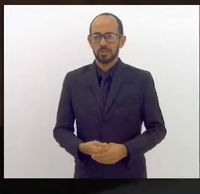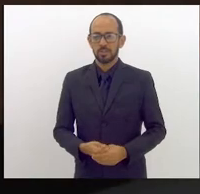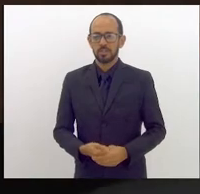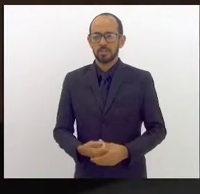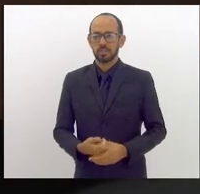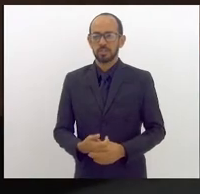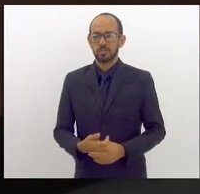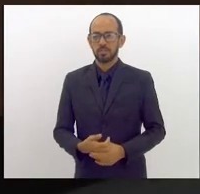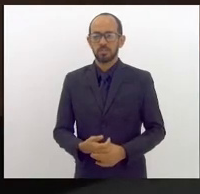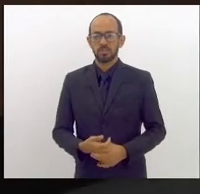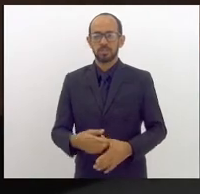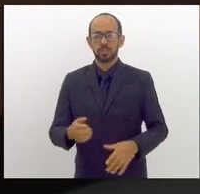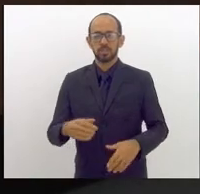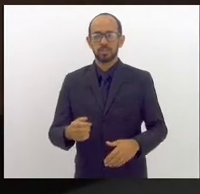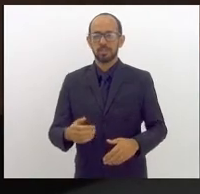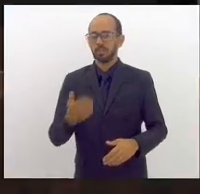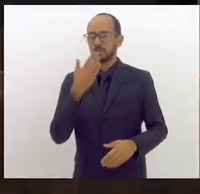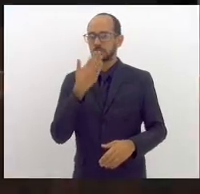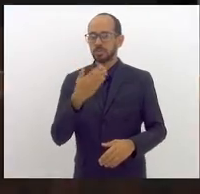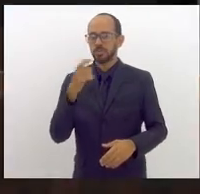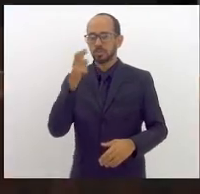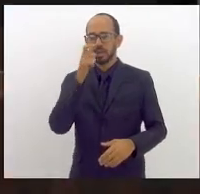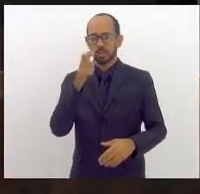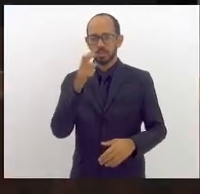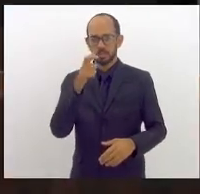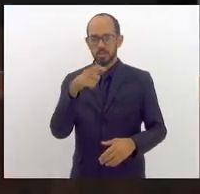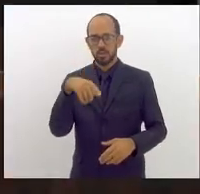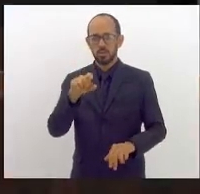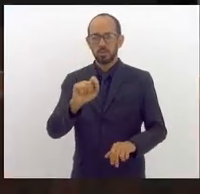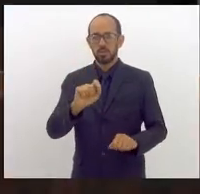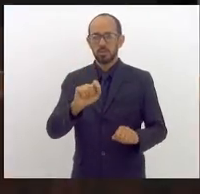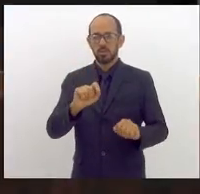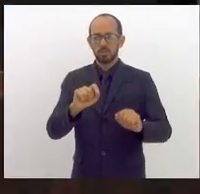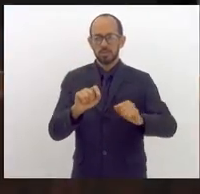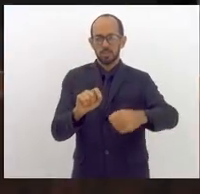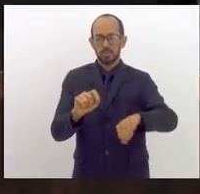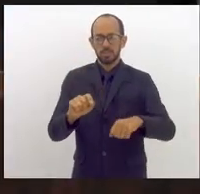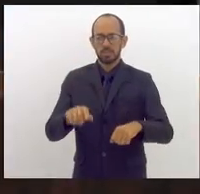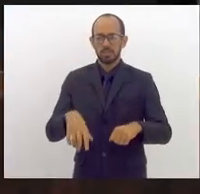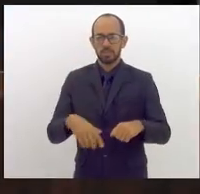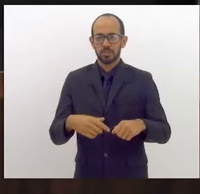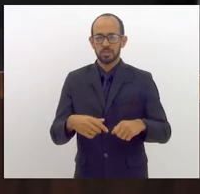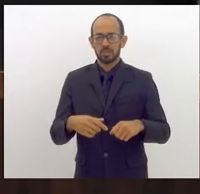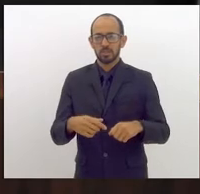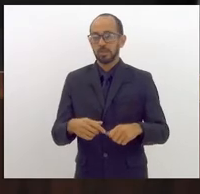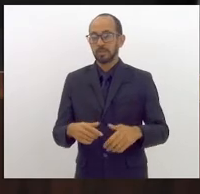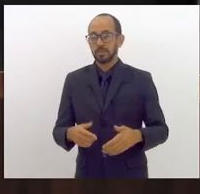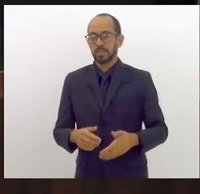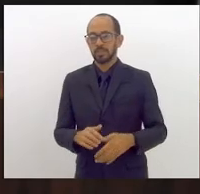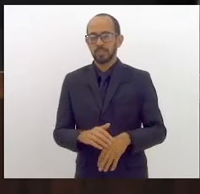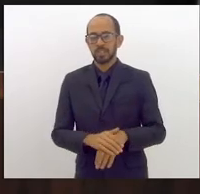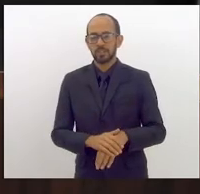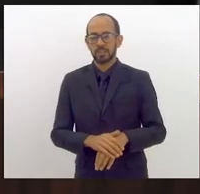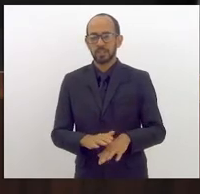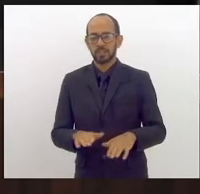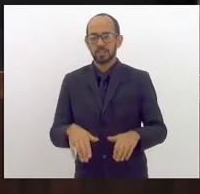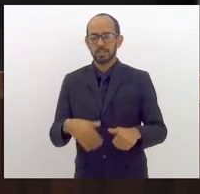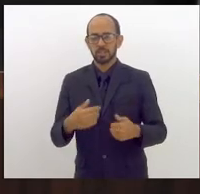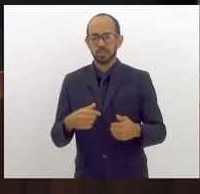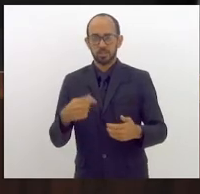chamando atenção e como o projeto do deputado Max virou lei nós o substantivo tá